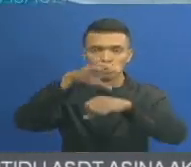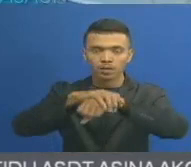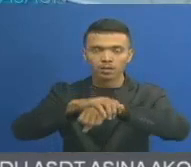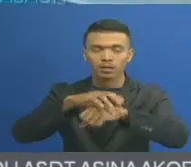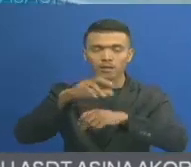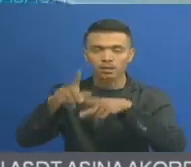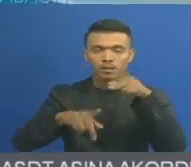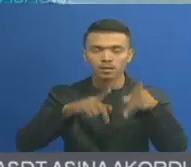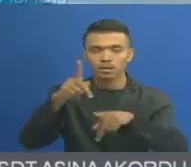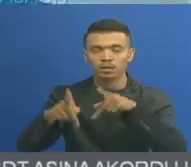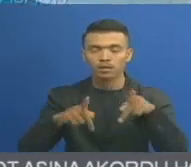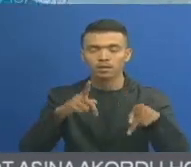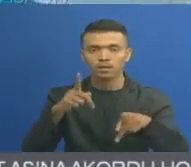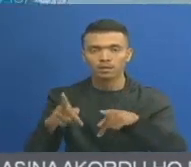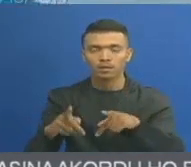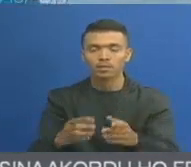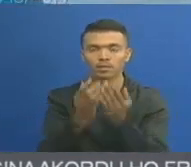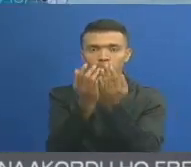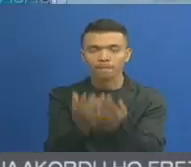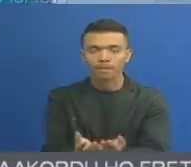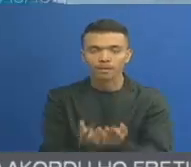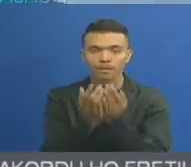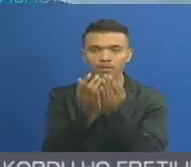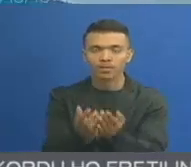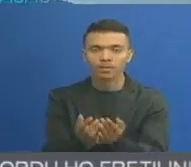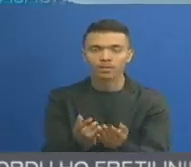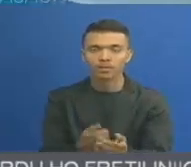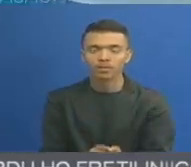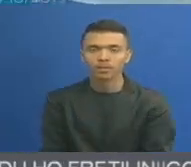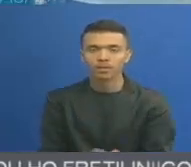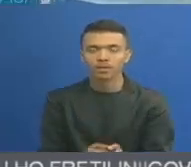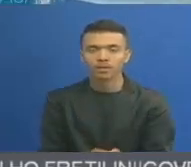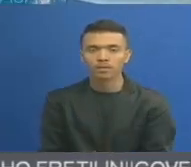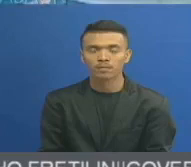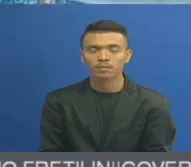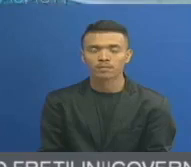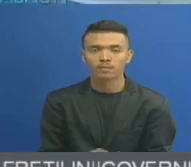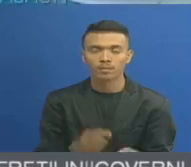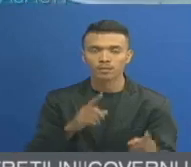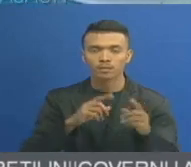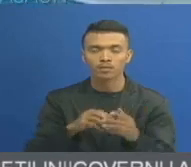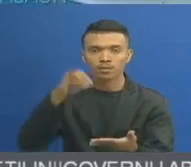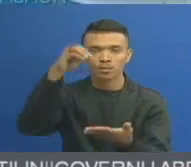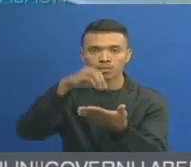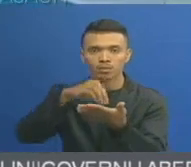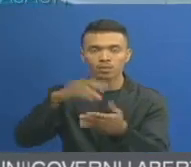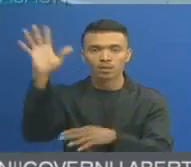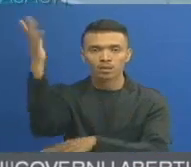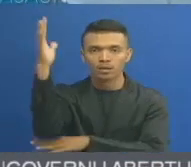natureza faran tadi itu ya tanto ro ini ini dirasa masih kesar mai laga tanto tula ai